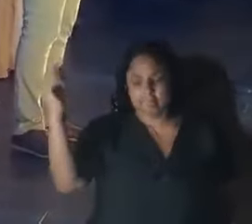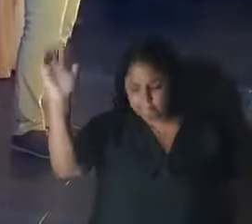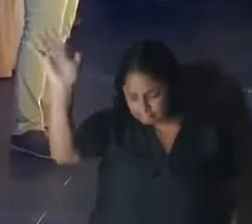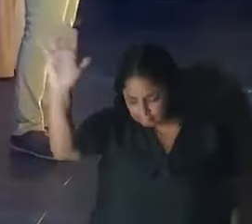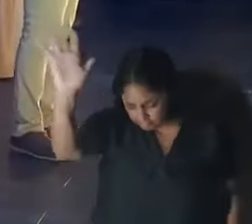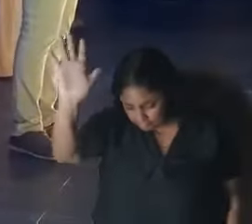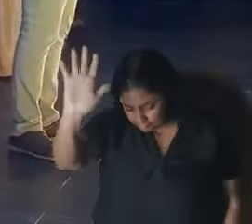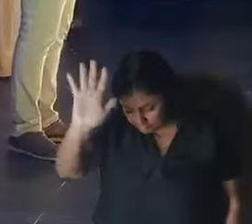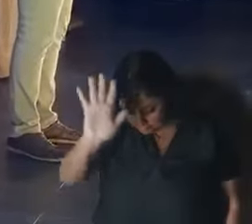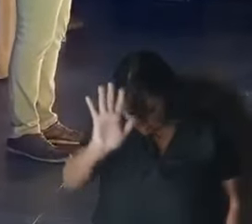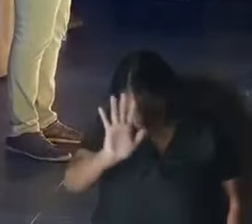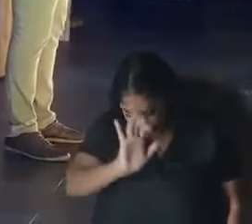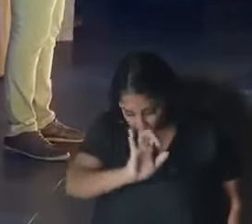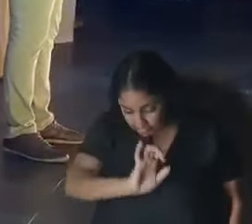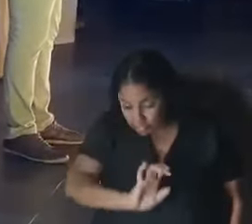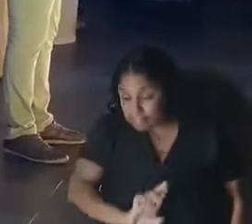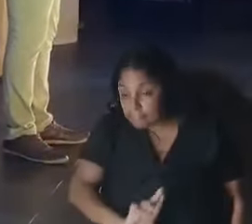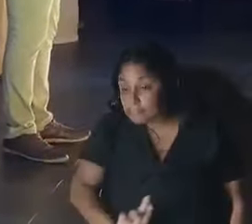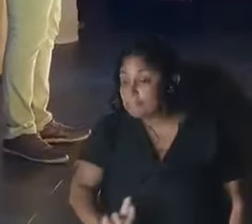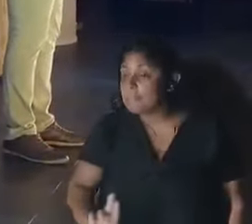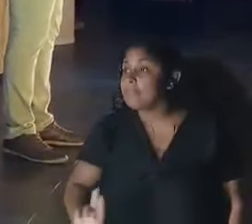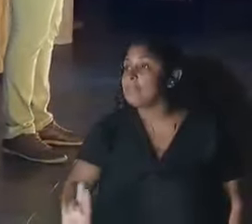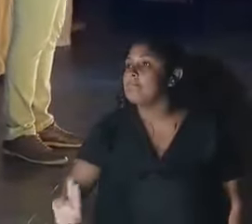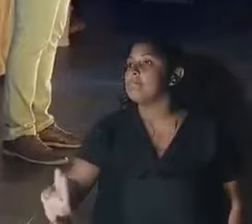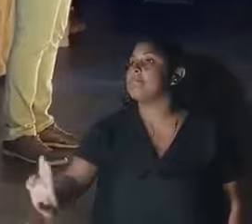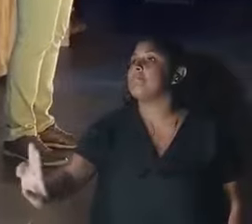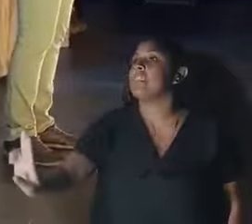Adorando o seu nome,